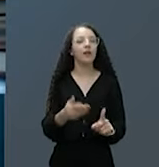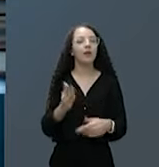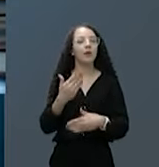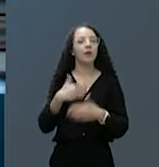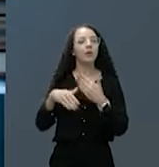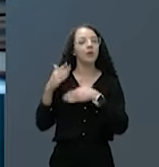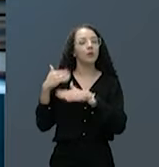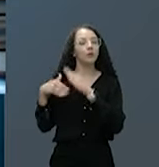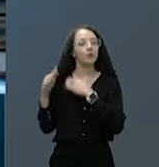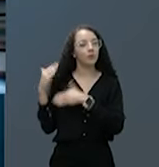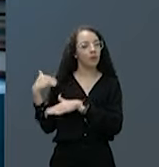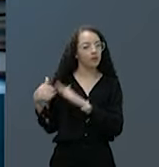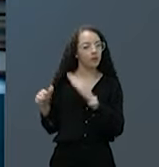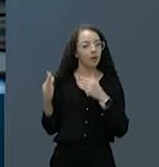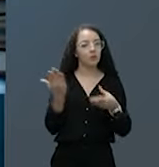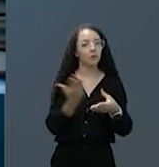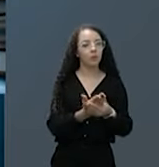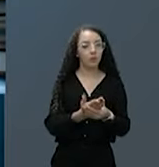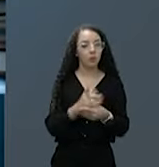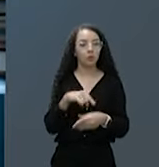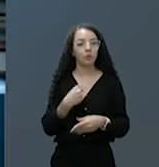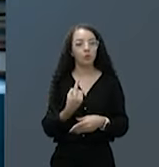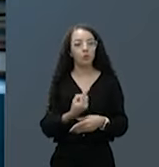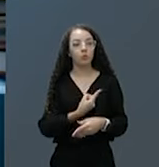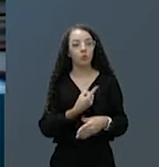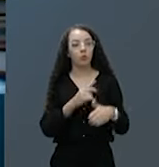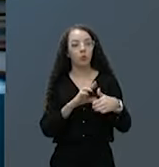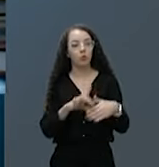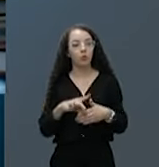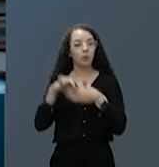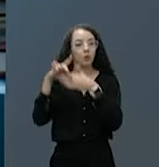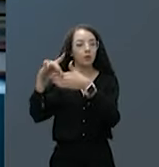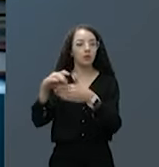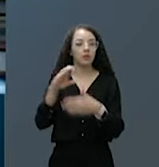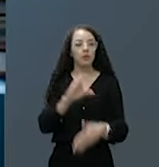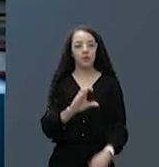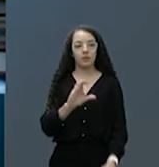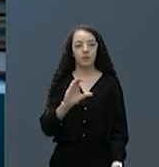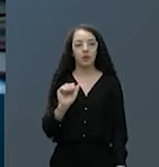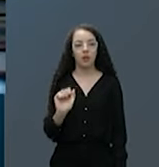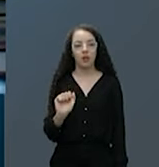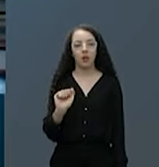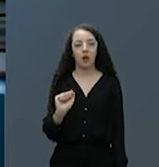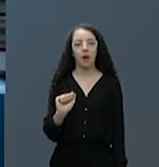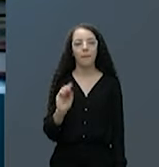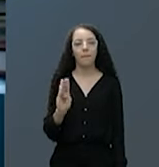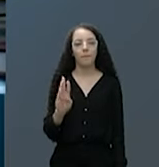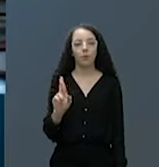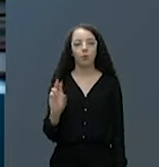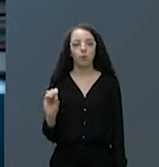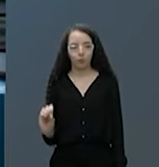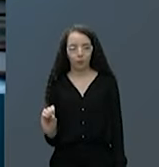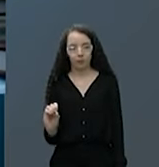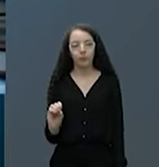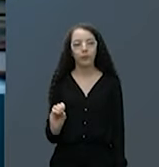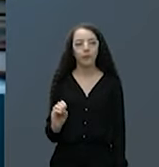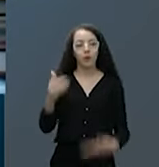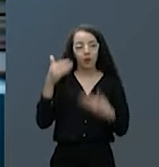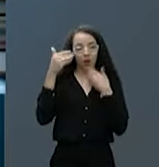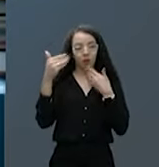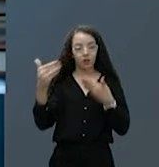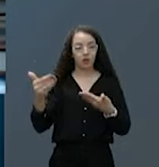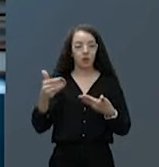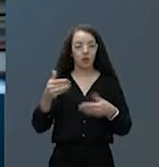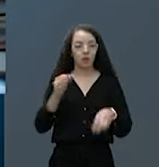como representante do CEAPRO, Centro de Estudos Avançados de Processo, e agradeço ao ministro Campbell por ter deferido a participação